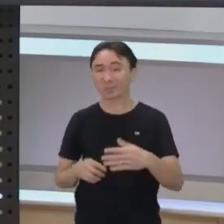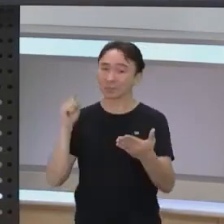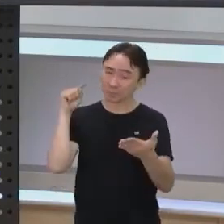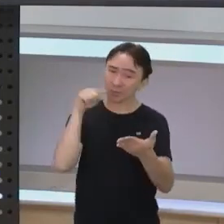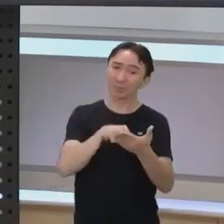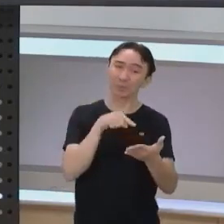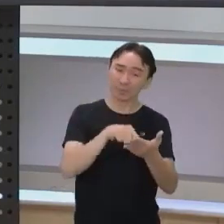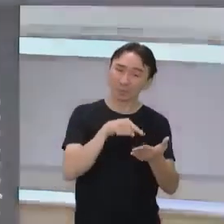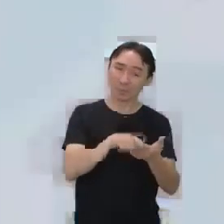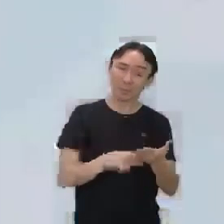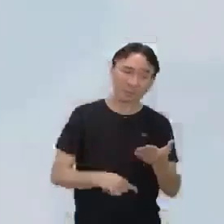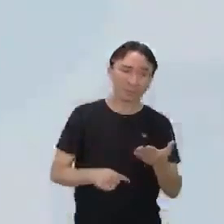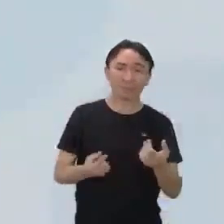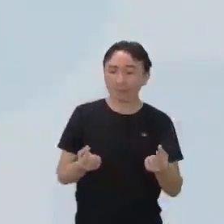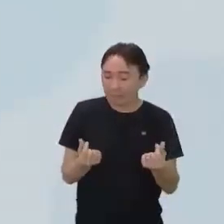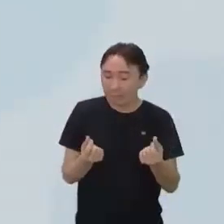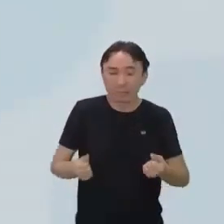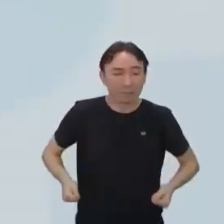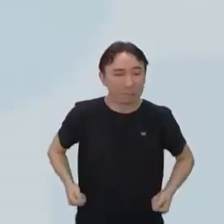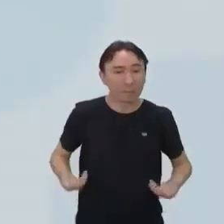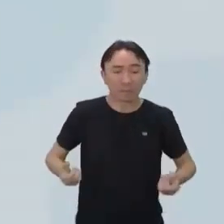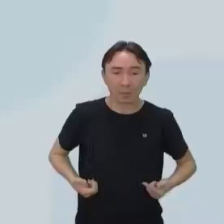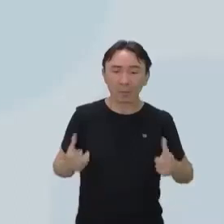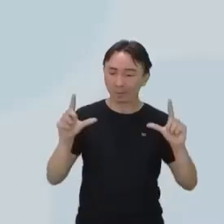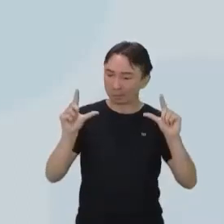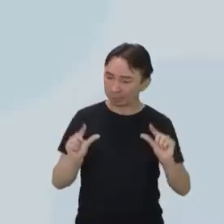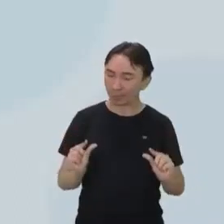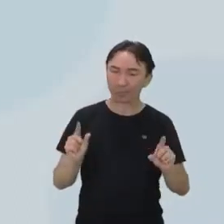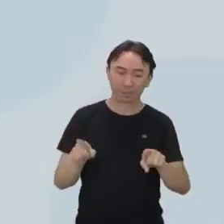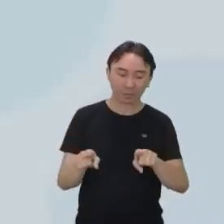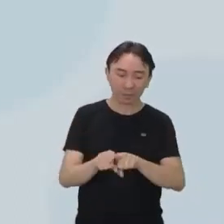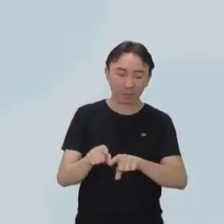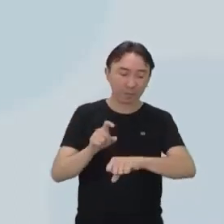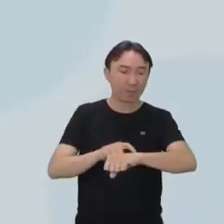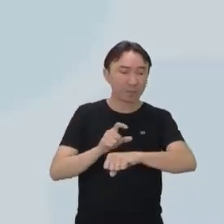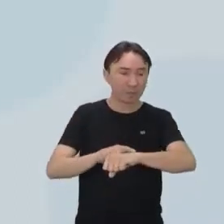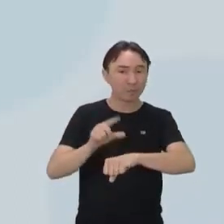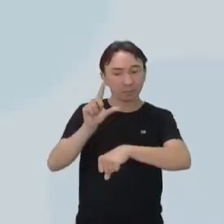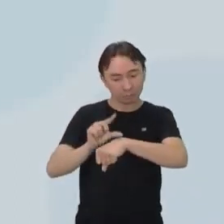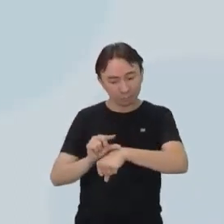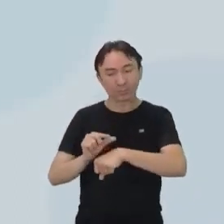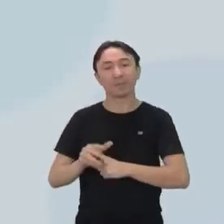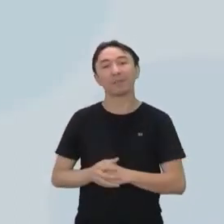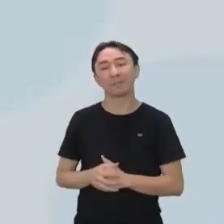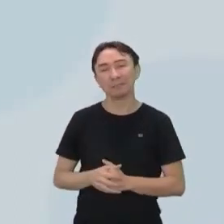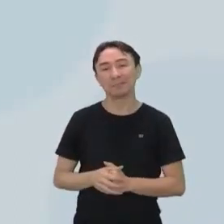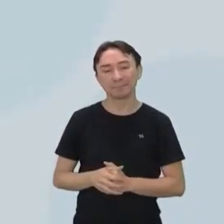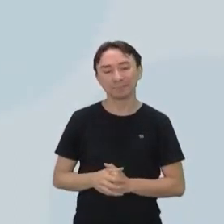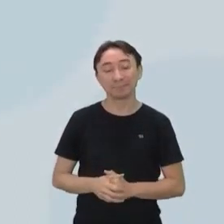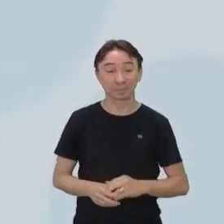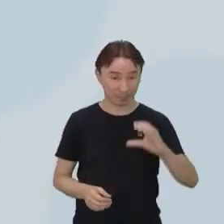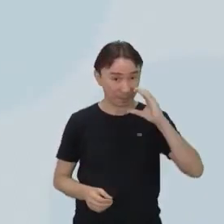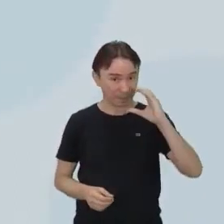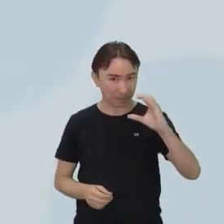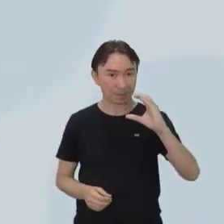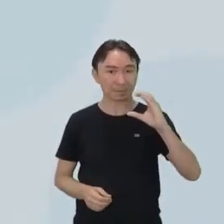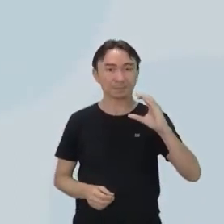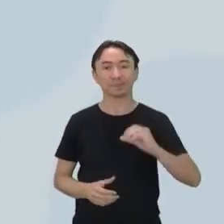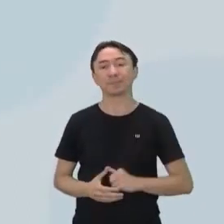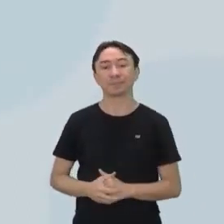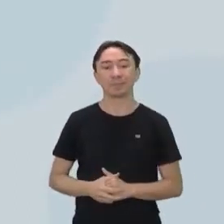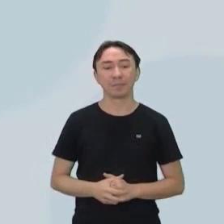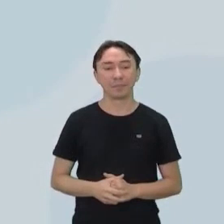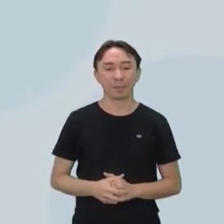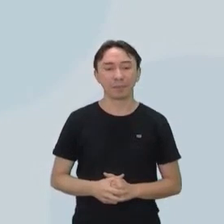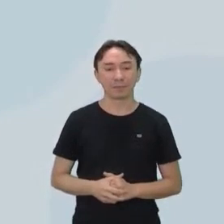custos e também diminuir o tempo de construção. A alternativa C, professor? Então, nós temos na alternativa C